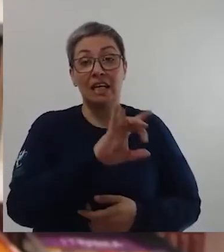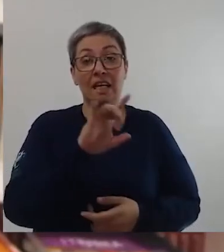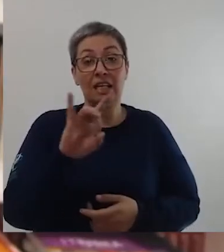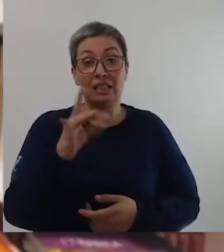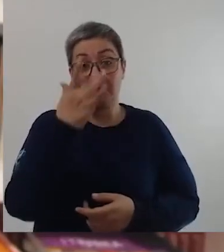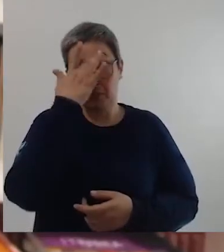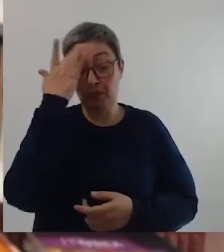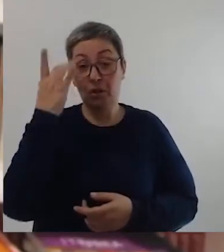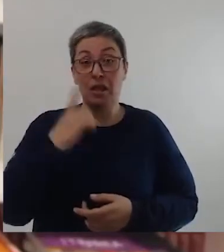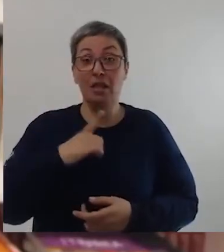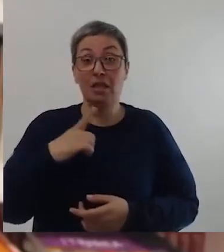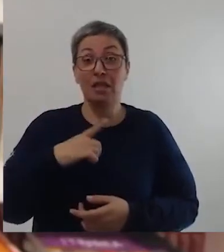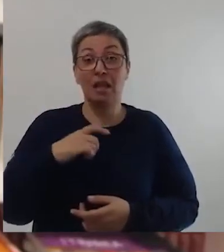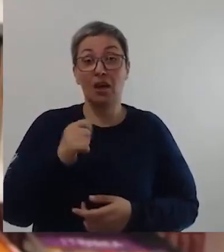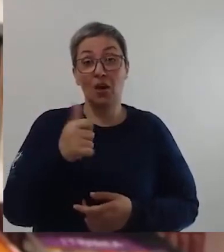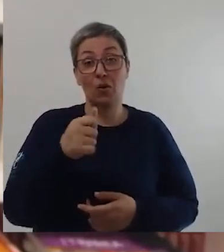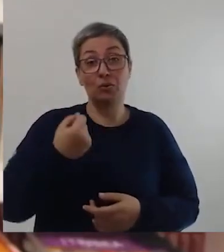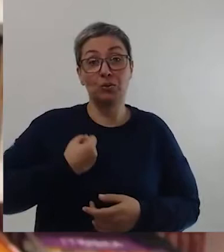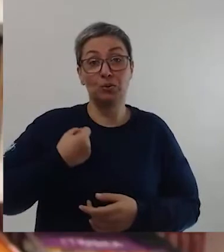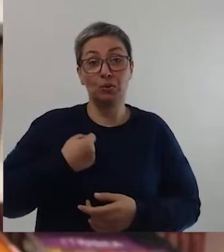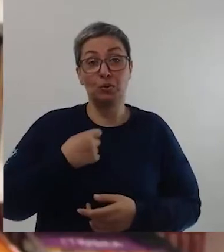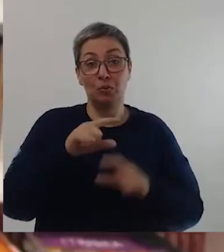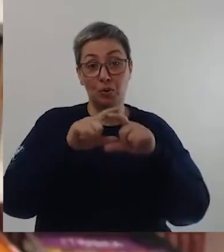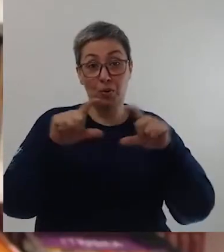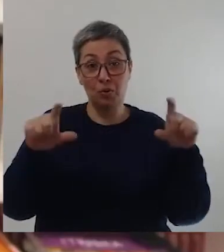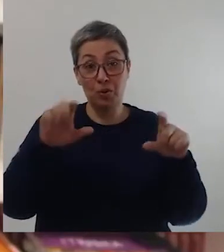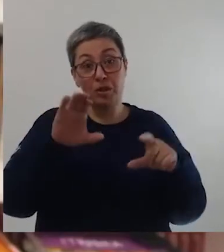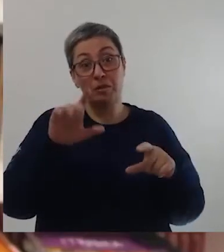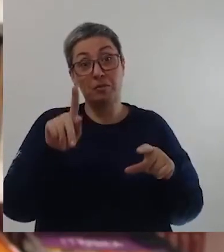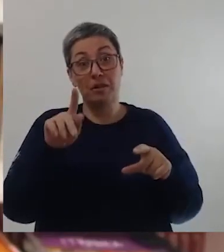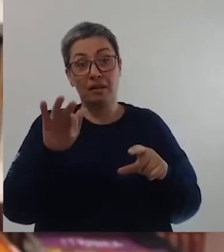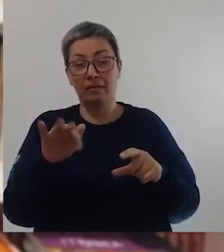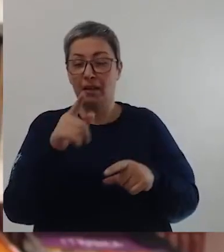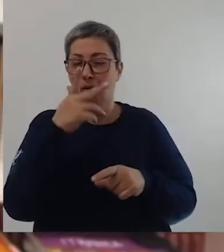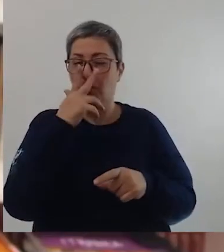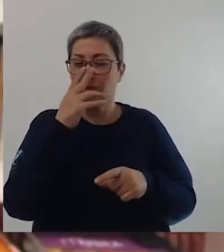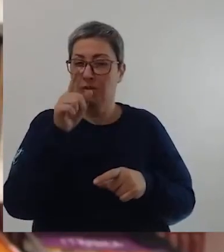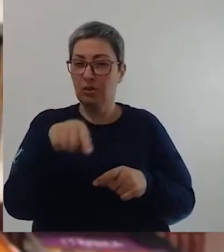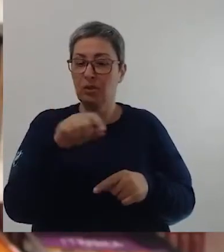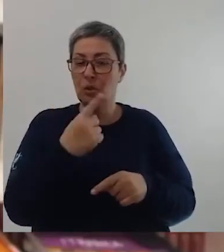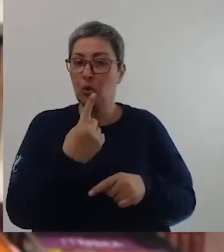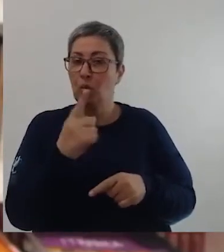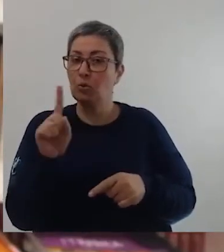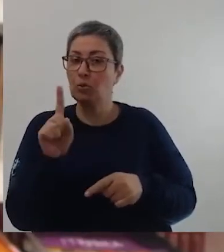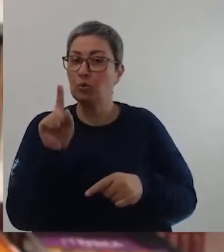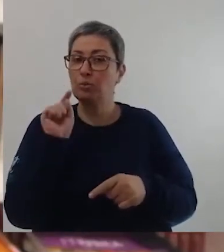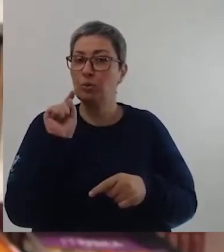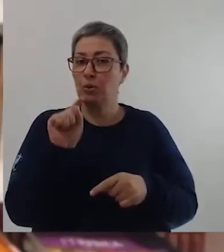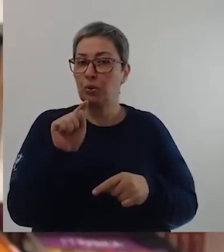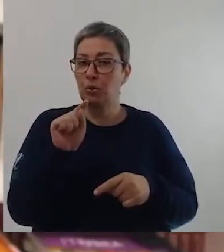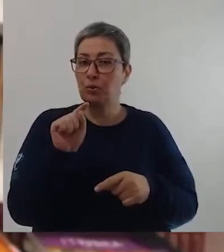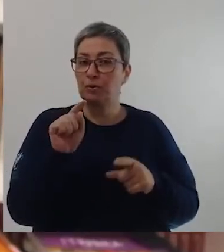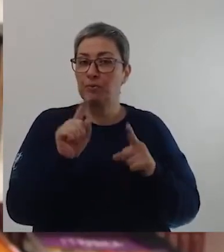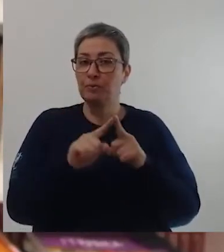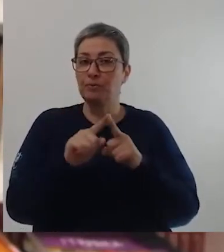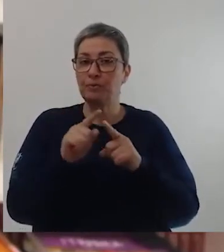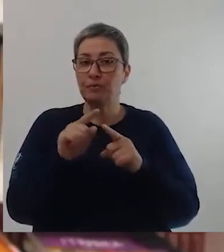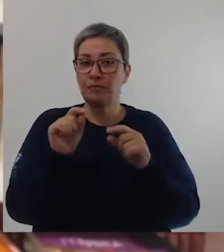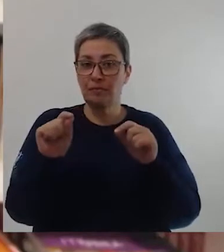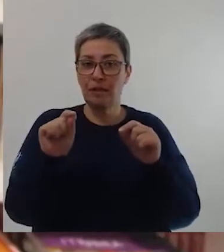cada pessoa tem seus 11 números e aposto que o último número